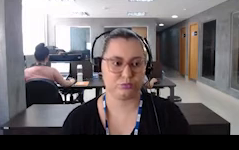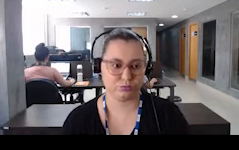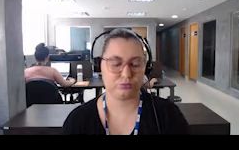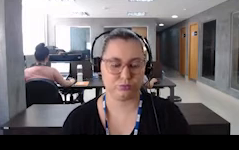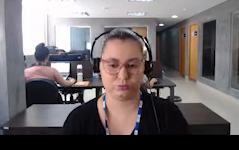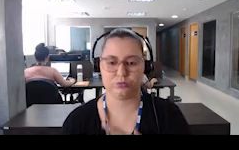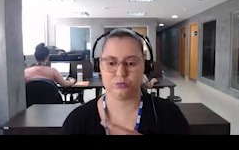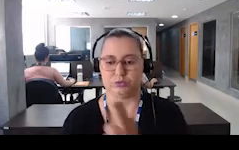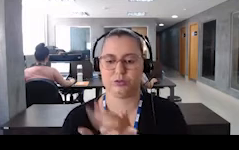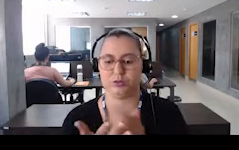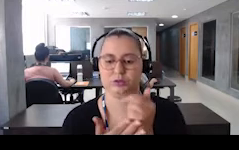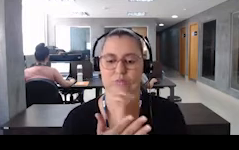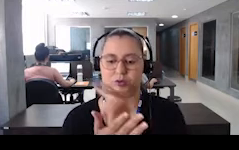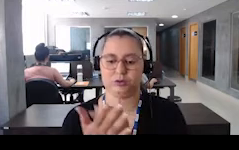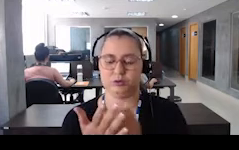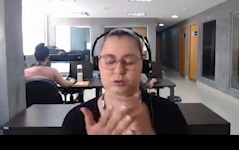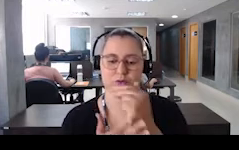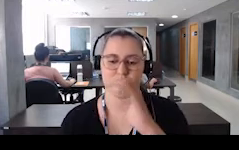Podemos fazer?